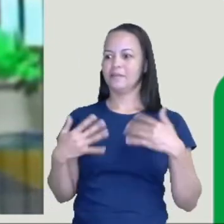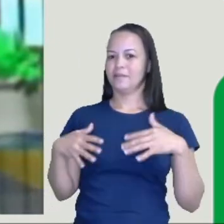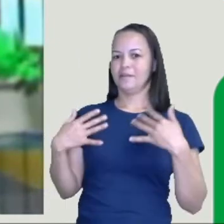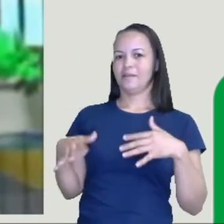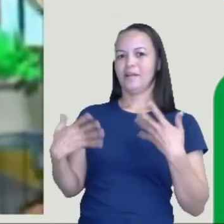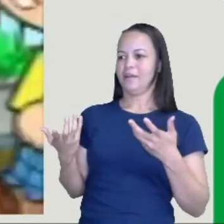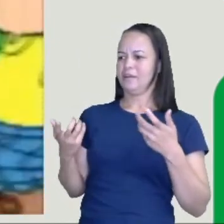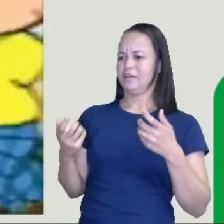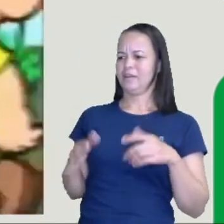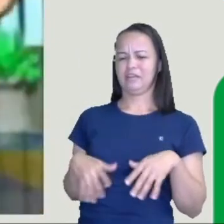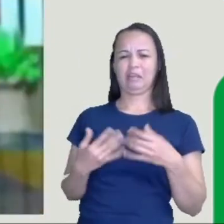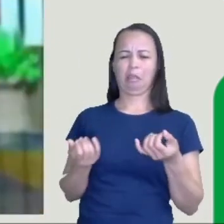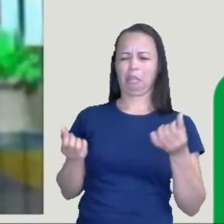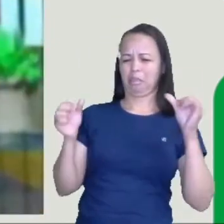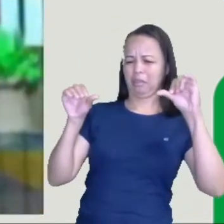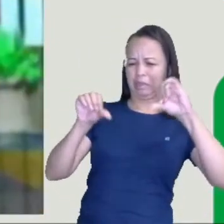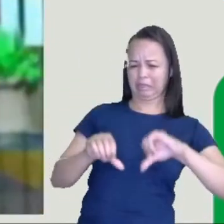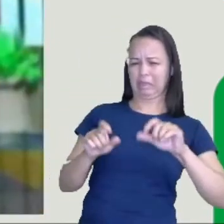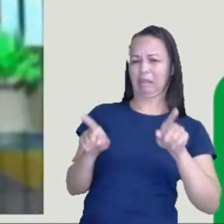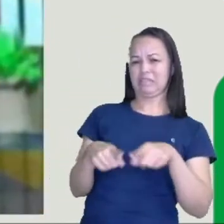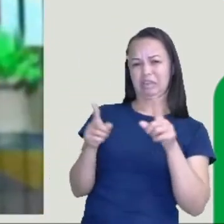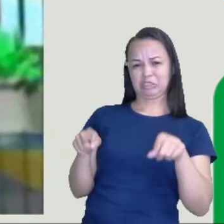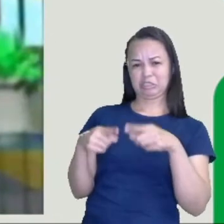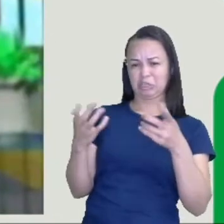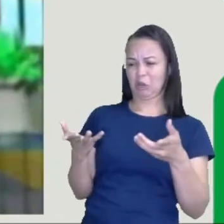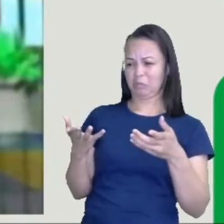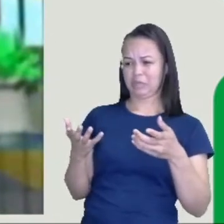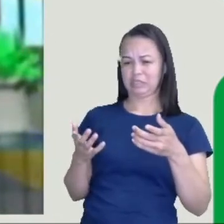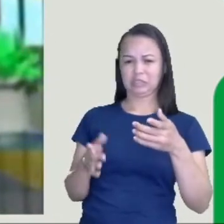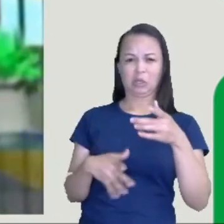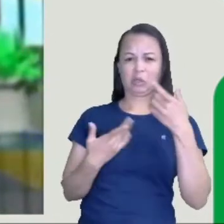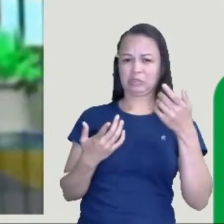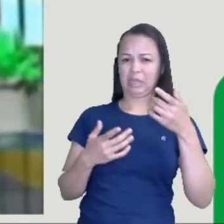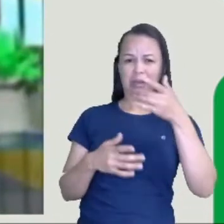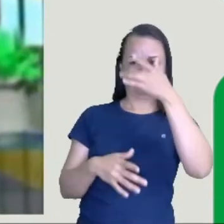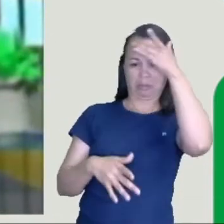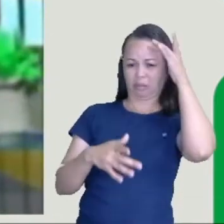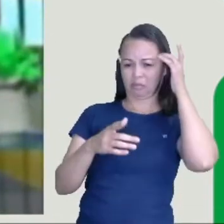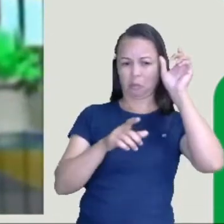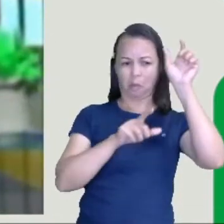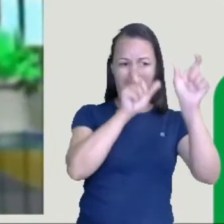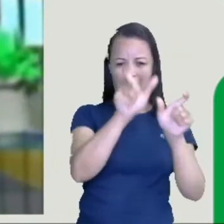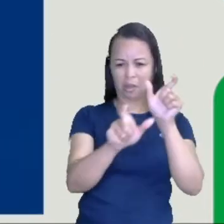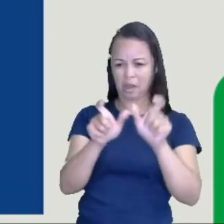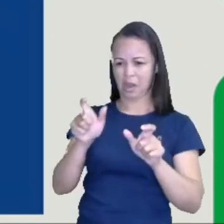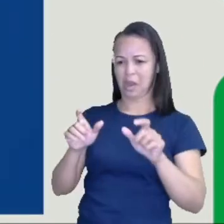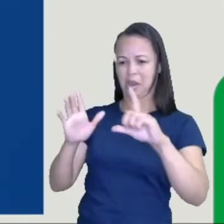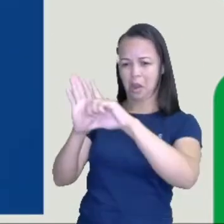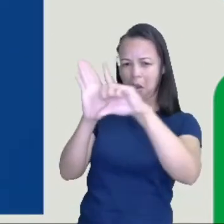Mas que sem graceira esse treco de shopping. Só tem gente e loja, gente e loja.